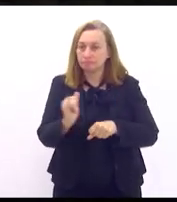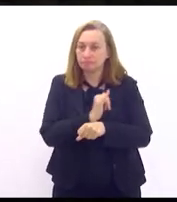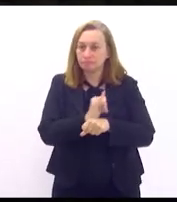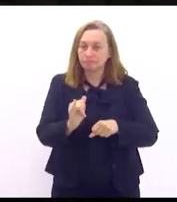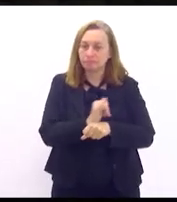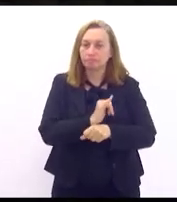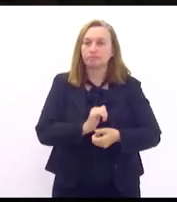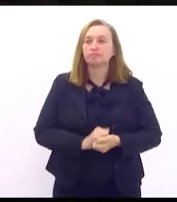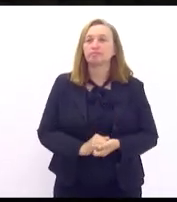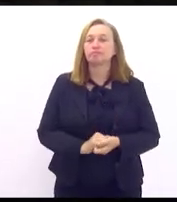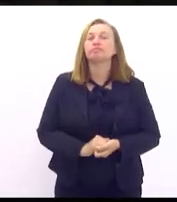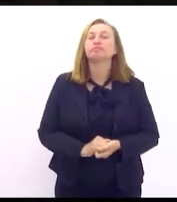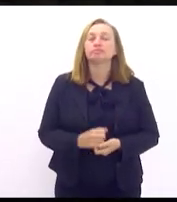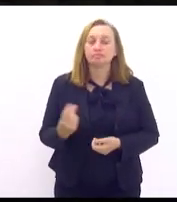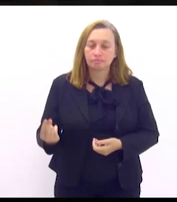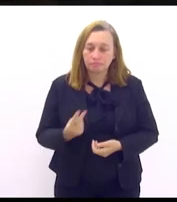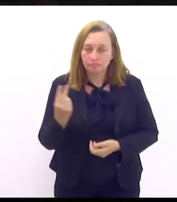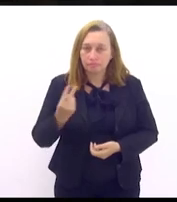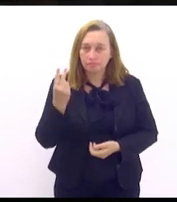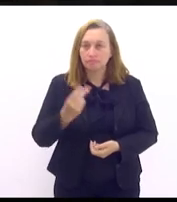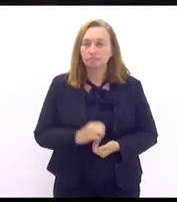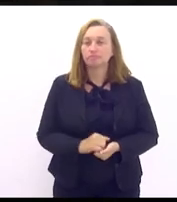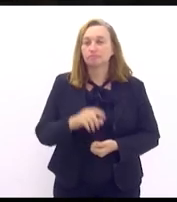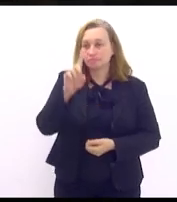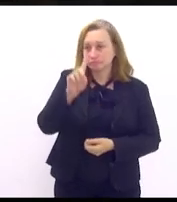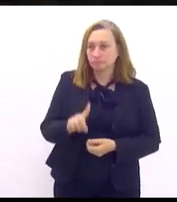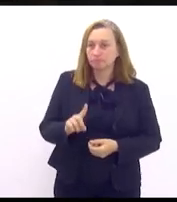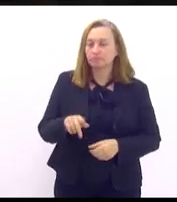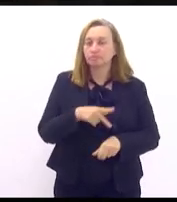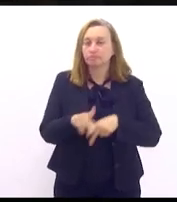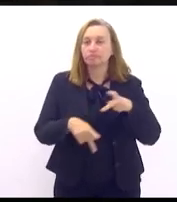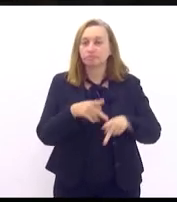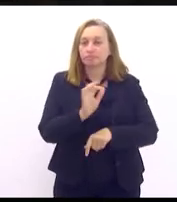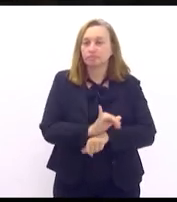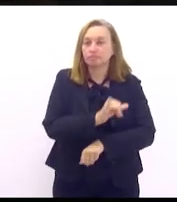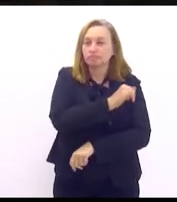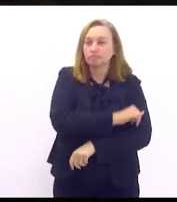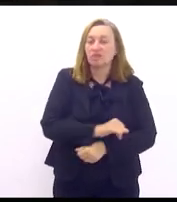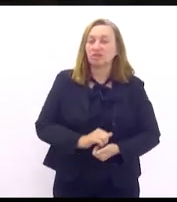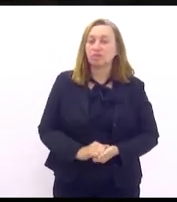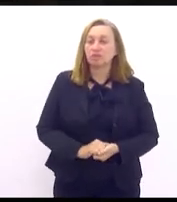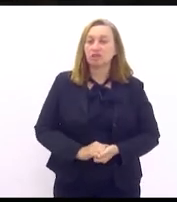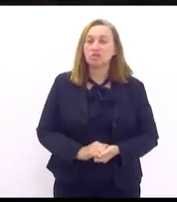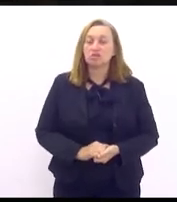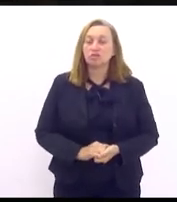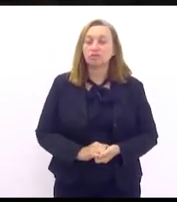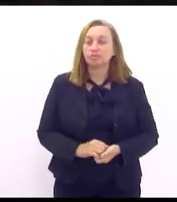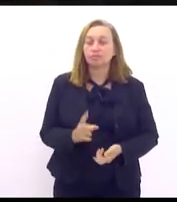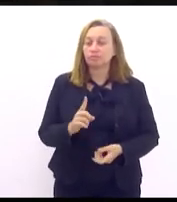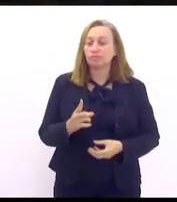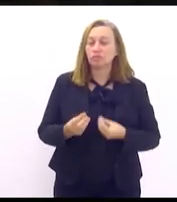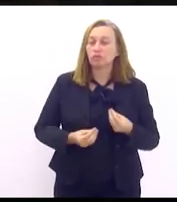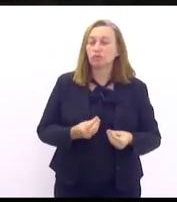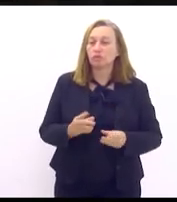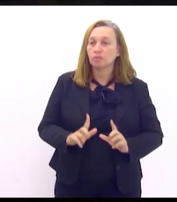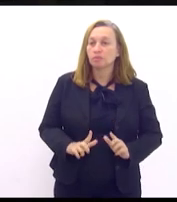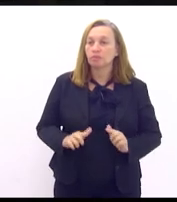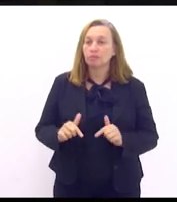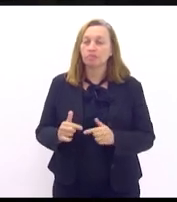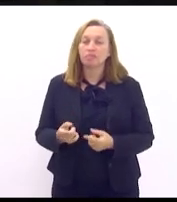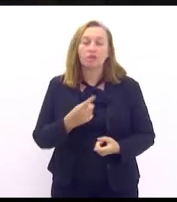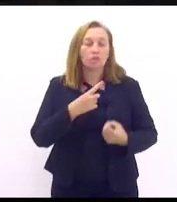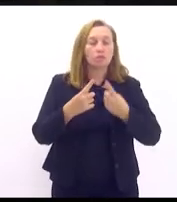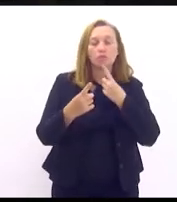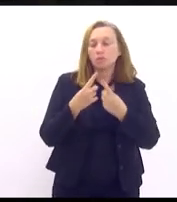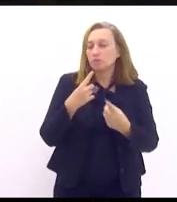de maneira que valorize os direitos do povo do Estado do Rio de Janeiro. Então, não dá para entrar numa bolha aqui e começar a